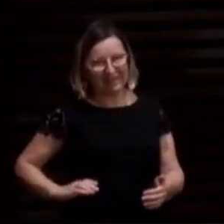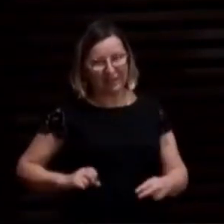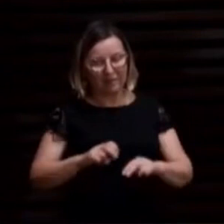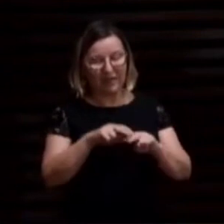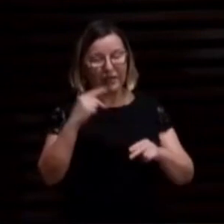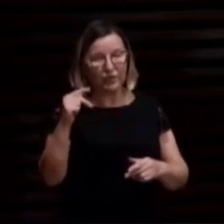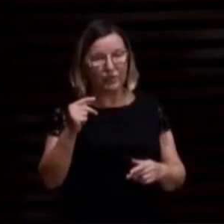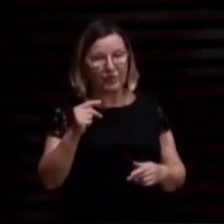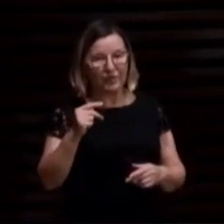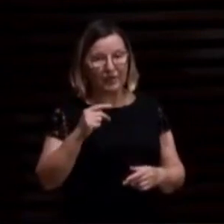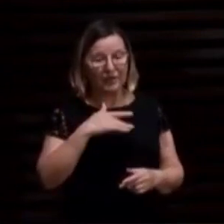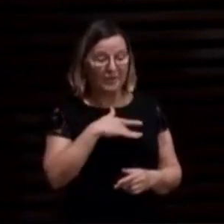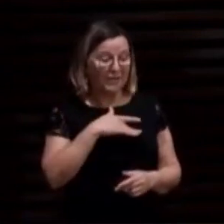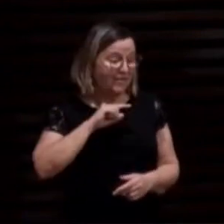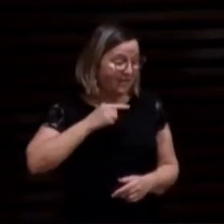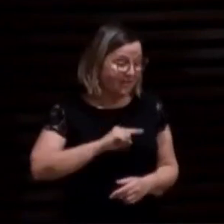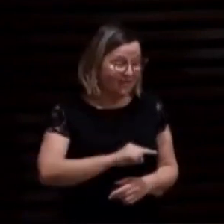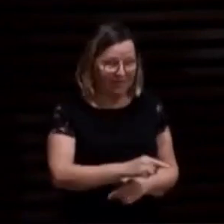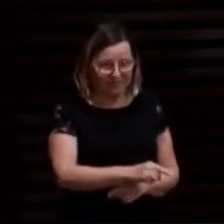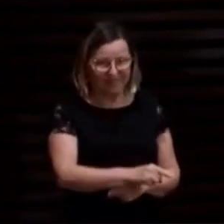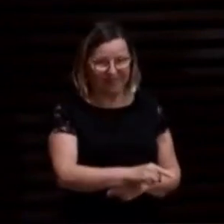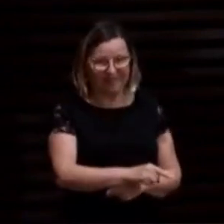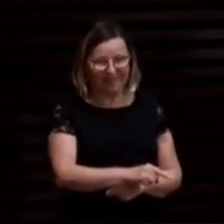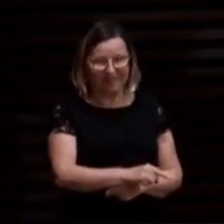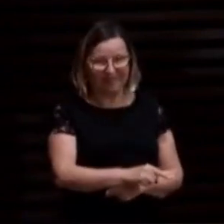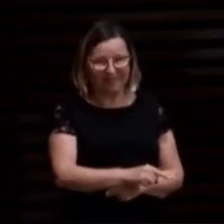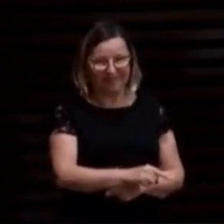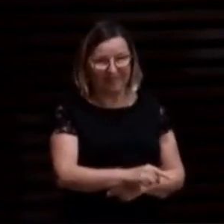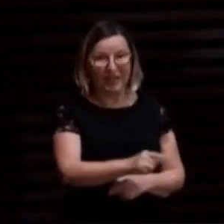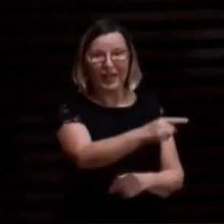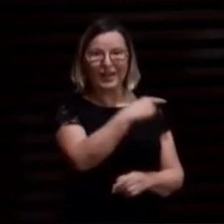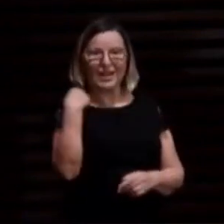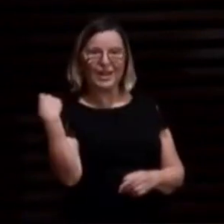a sua muita misericórdia,